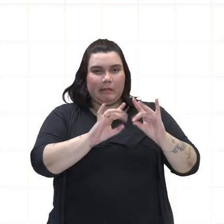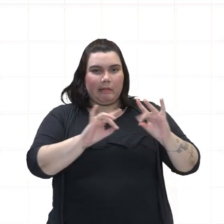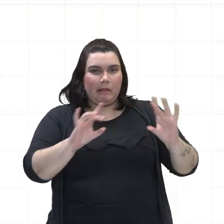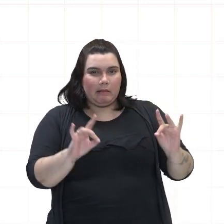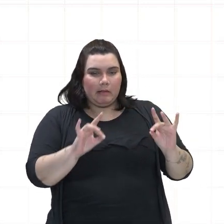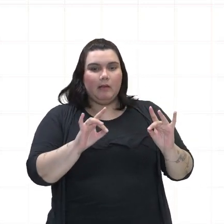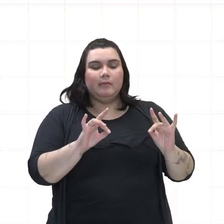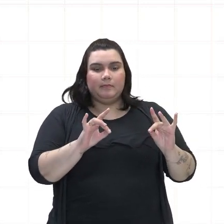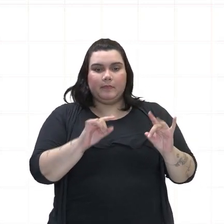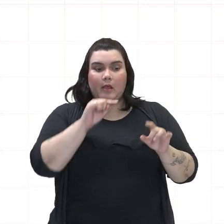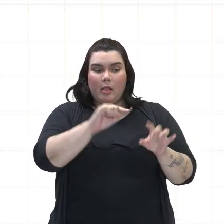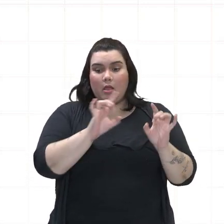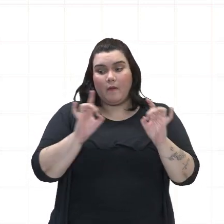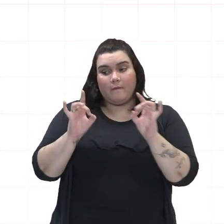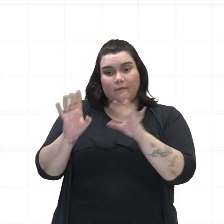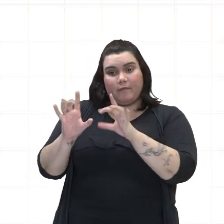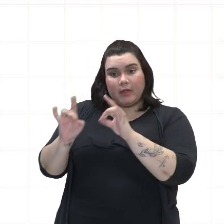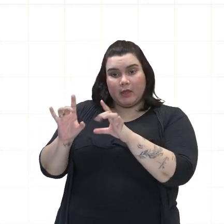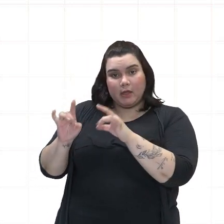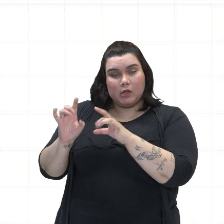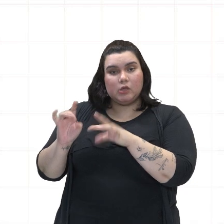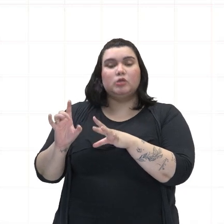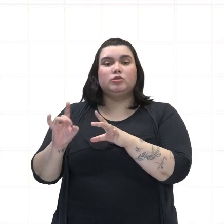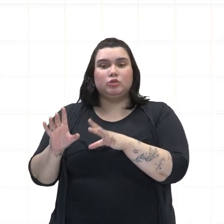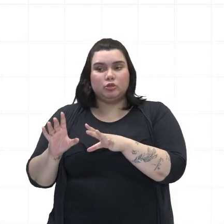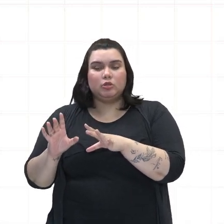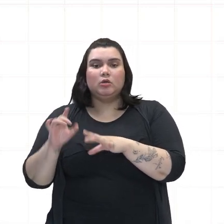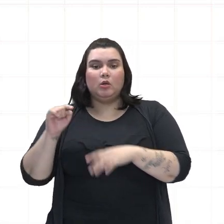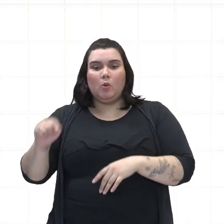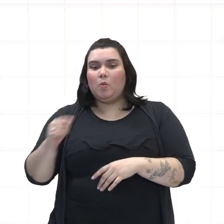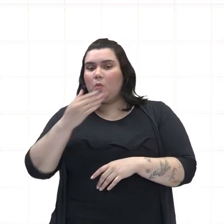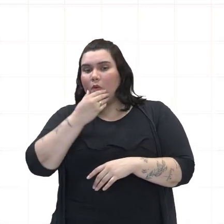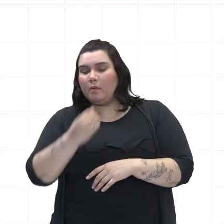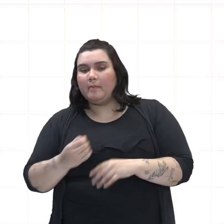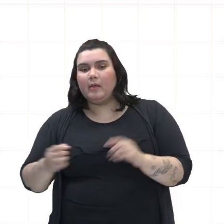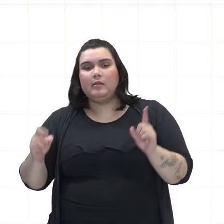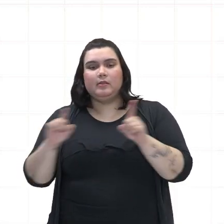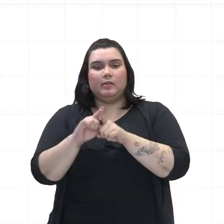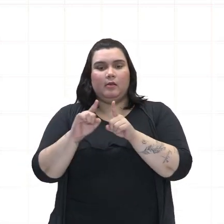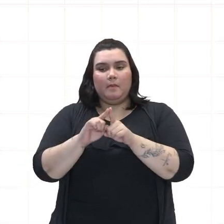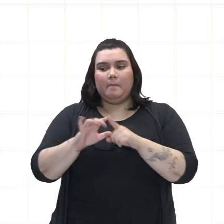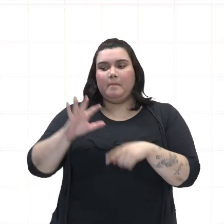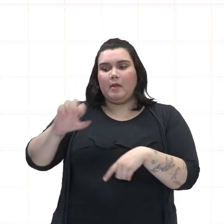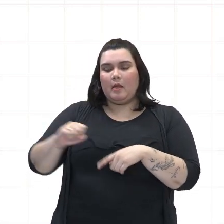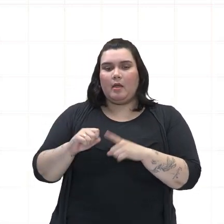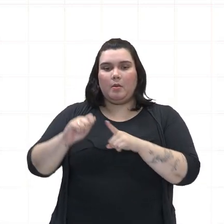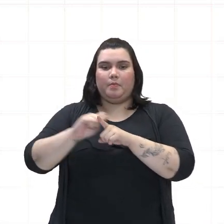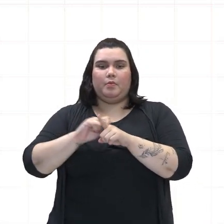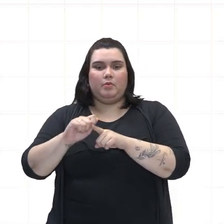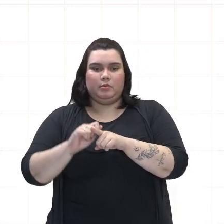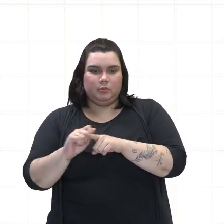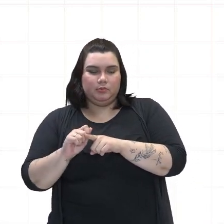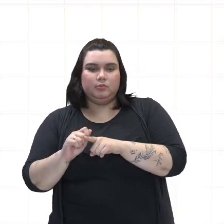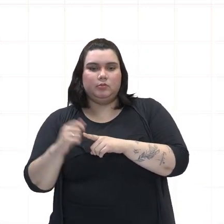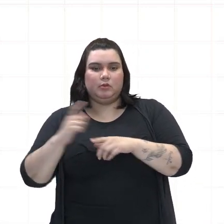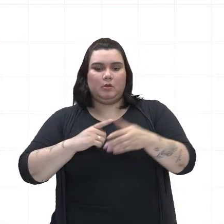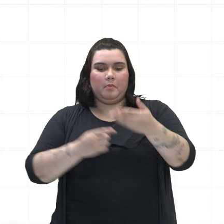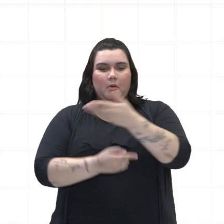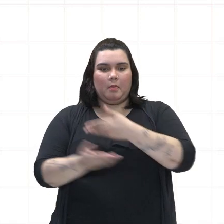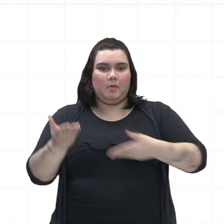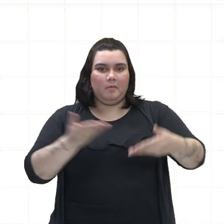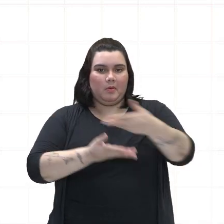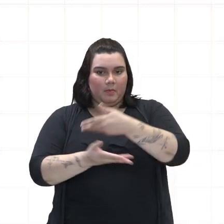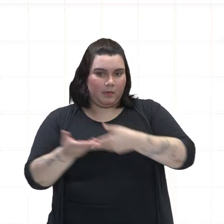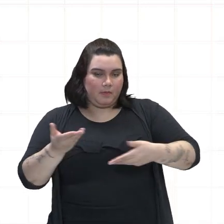tempo que ele vende esses produtos para o homem lá, para o seringueiro, ele também pega essa borracha como pagamento por